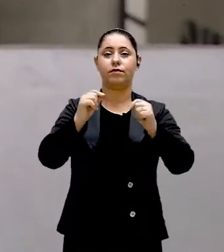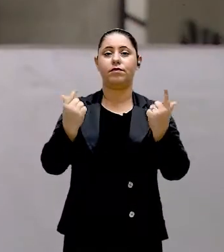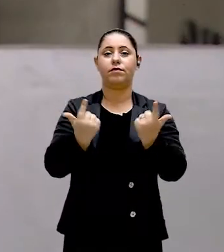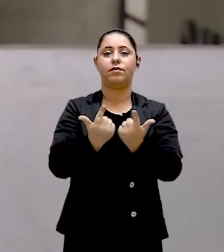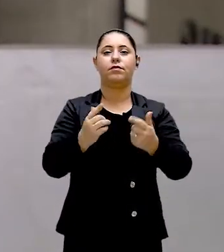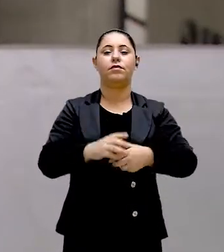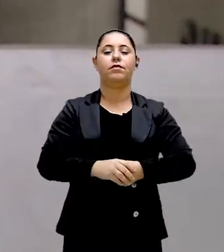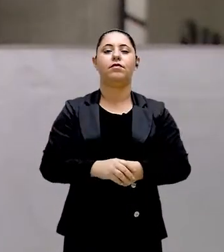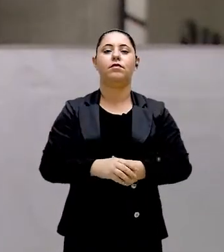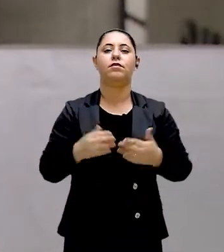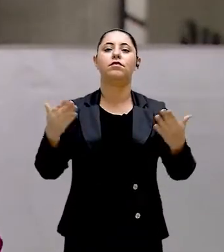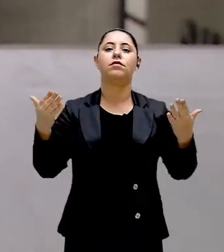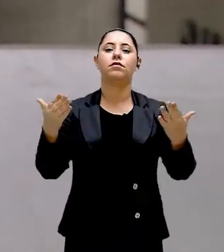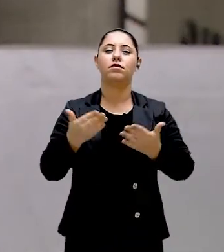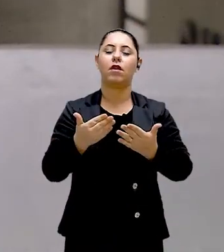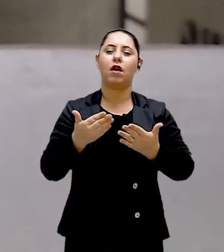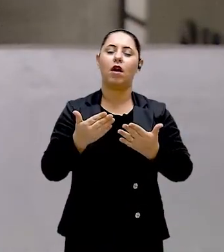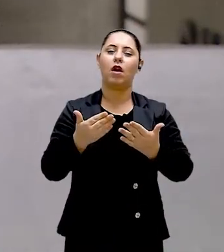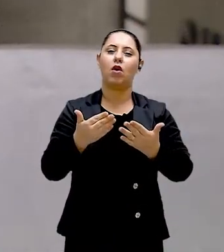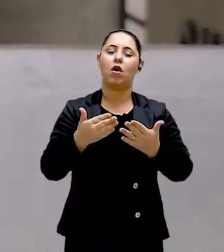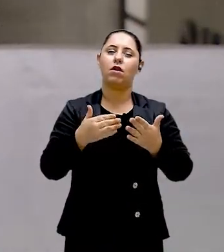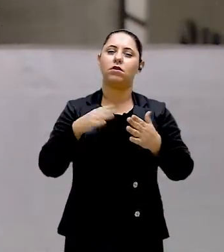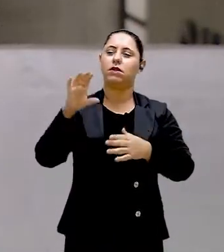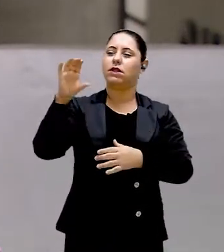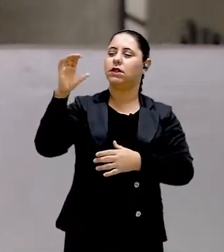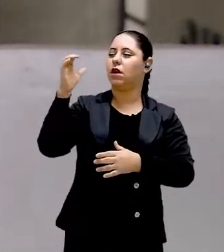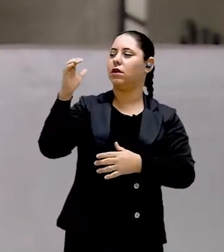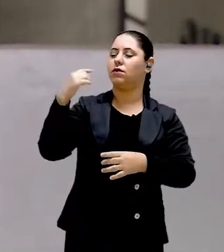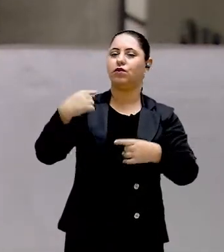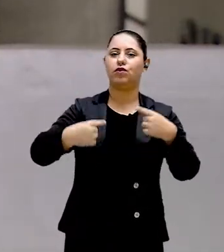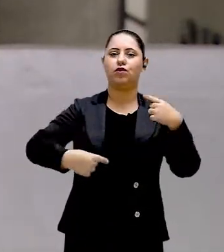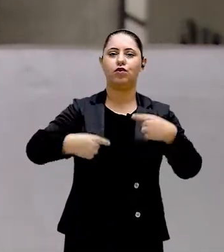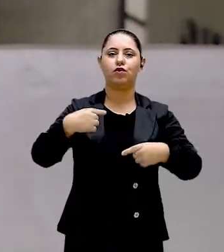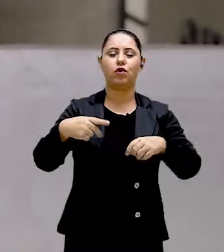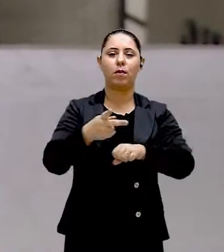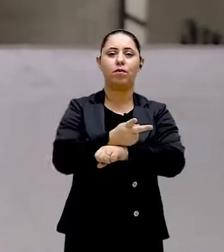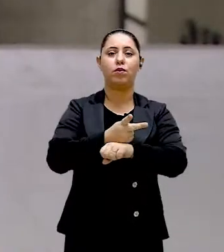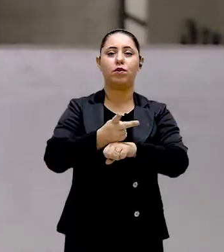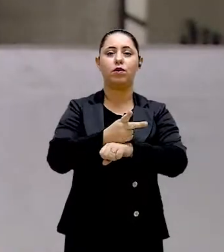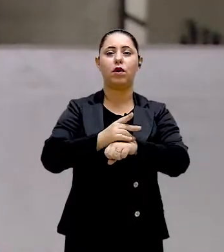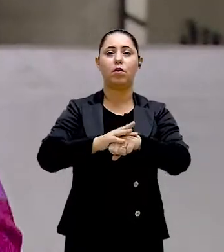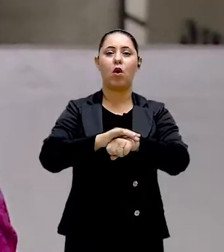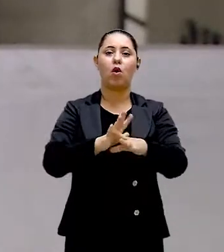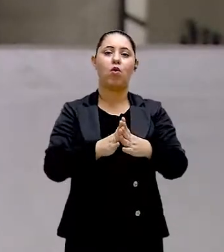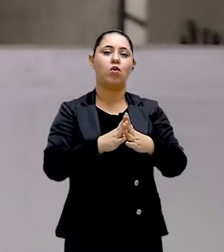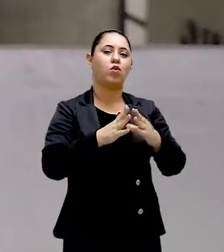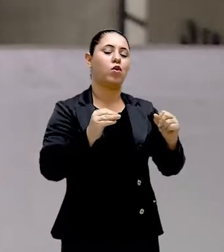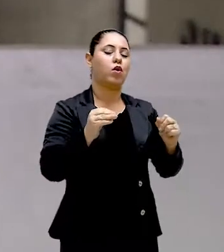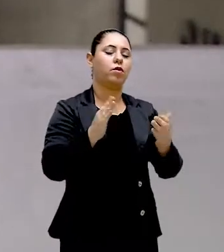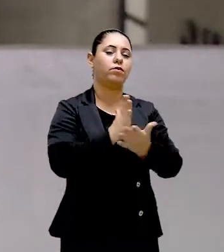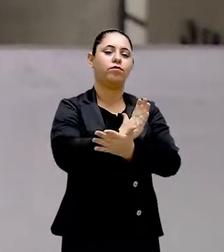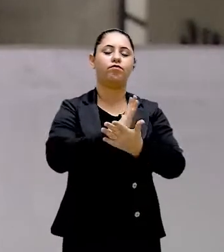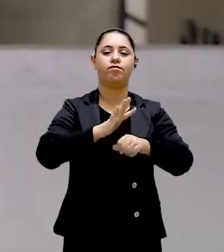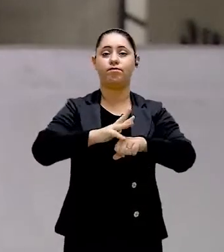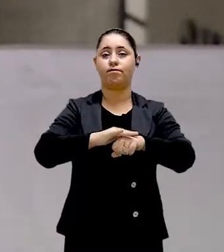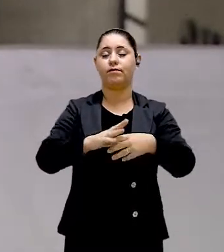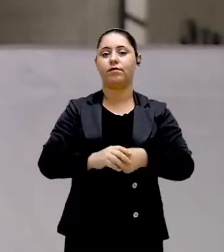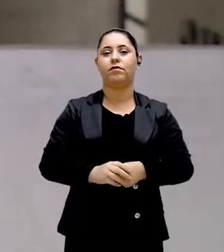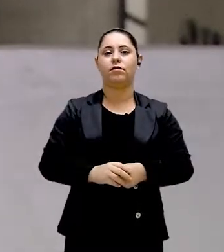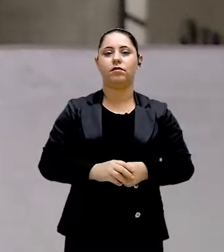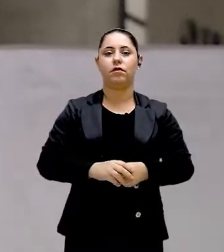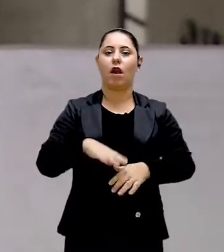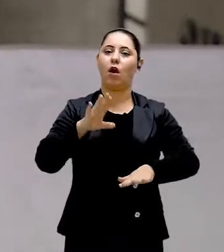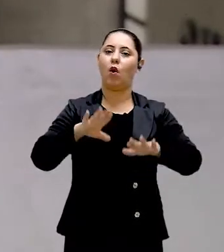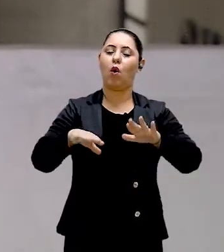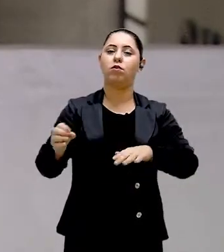entrar agora no campo da ciência e discutir a busca pela cura de algumas doenças. Muitas delas são novas,